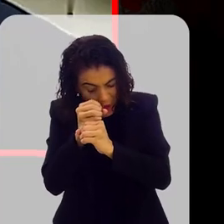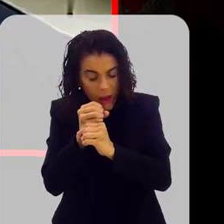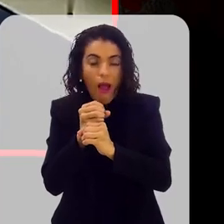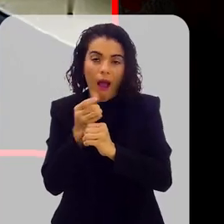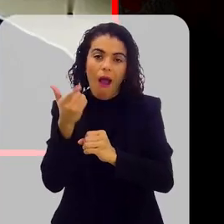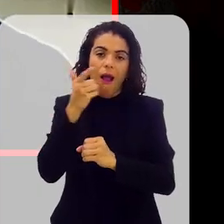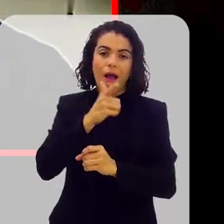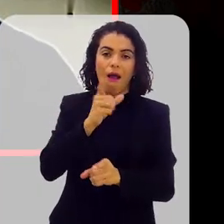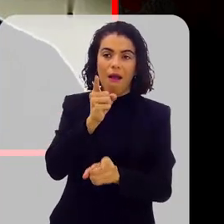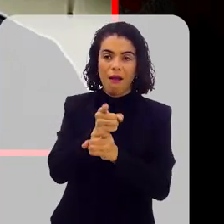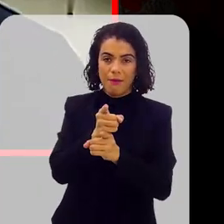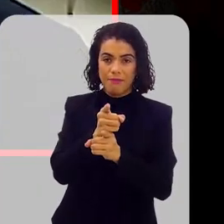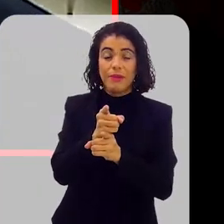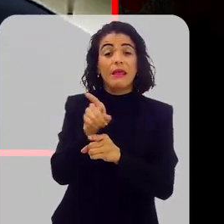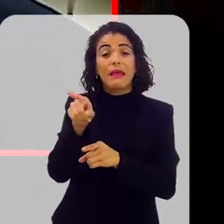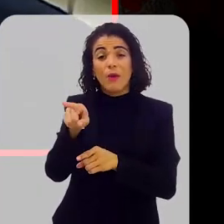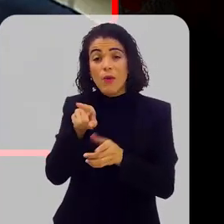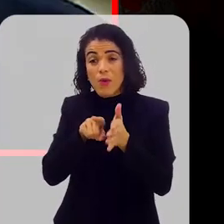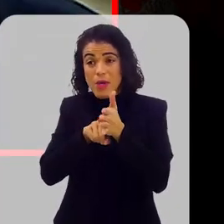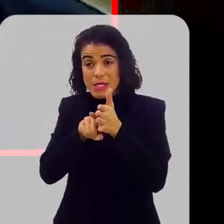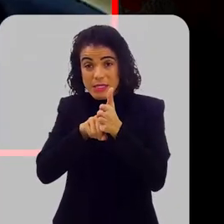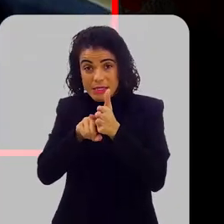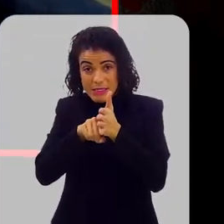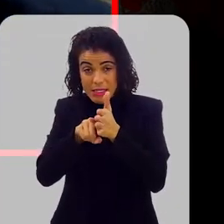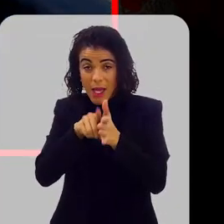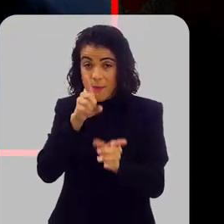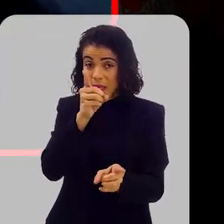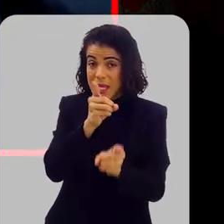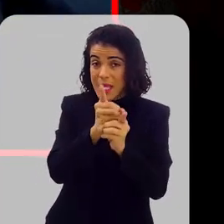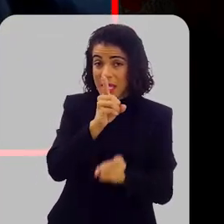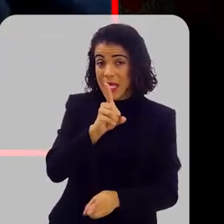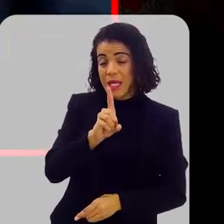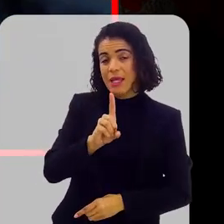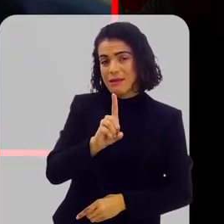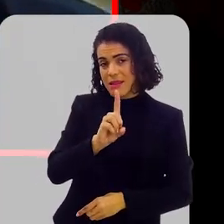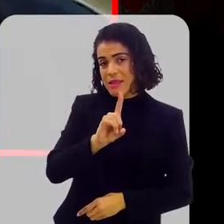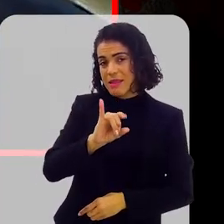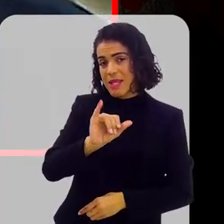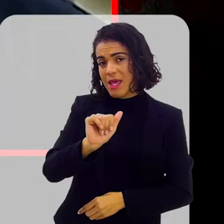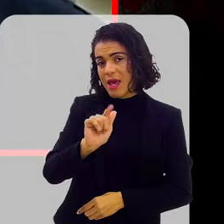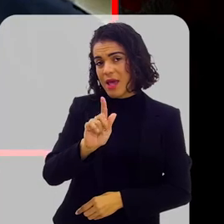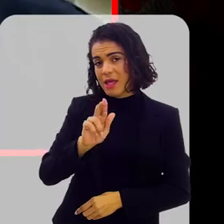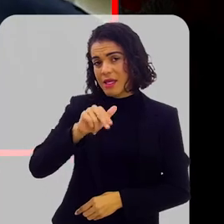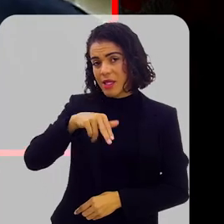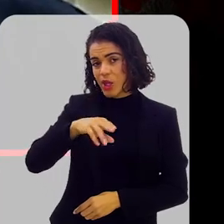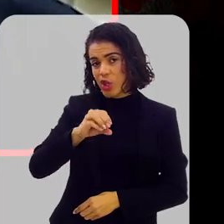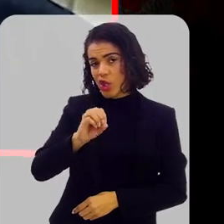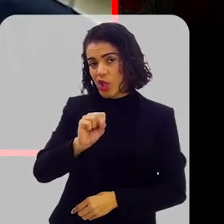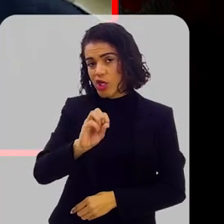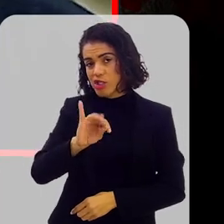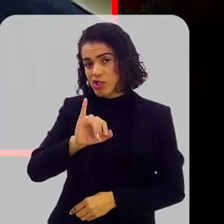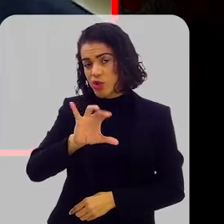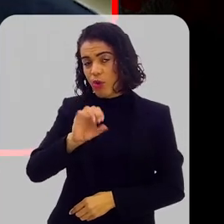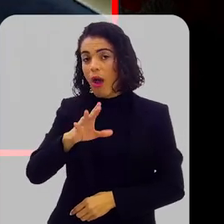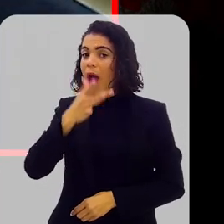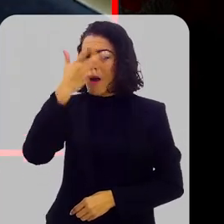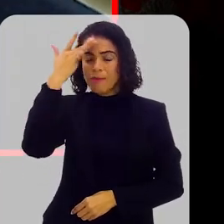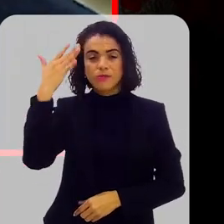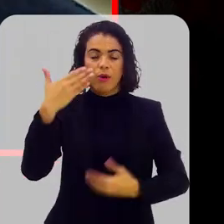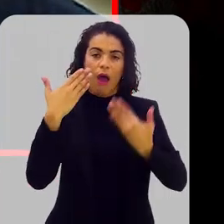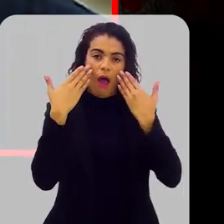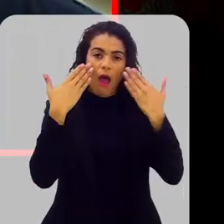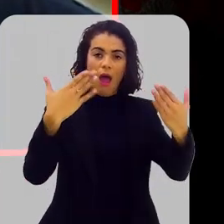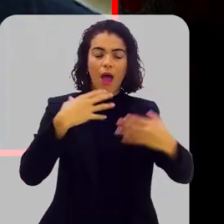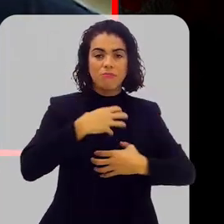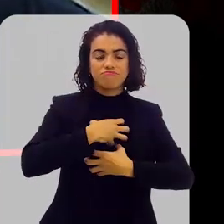diagnóstico. Quem procura o exame de rastreamento, desculpa, o exame de diagnóstico, a colonoscopia para diagnóstico, é um indivíduo que